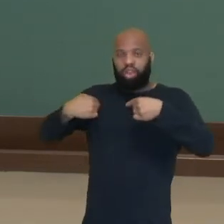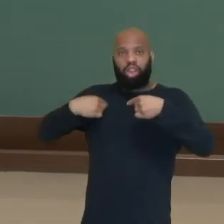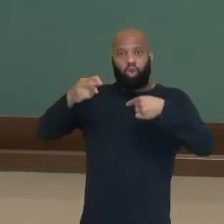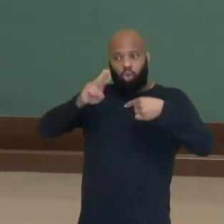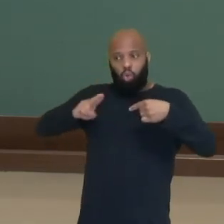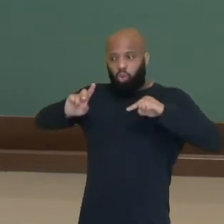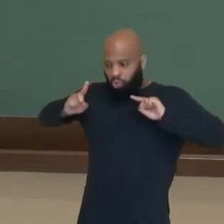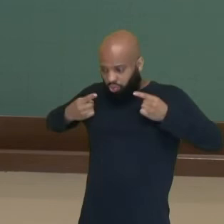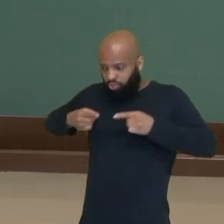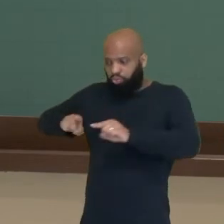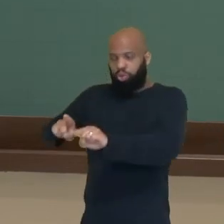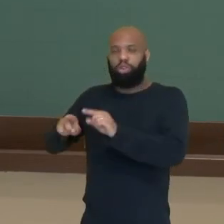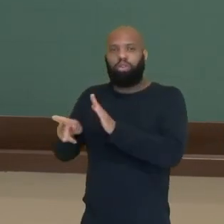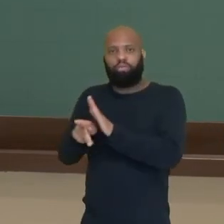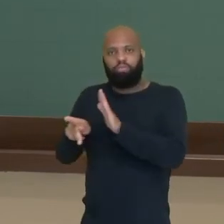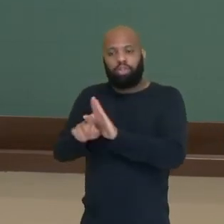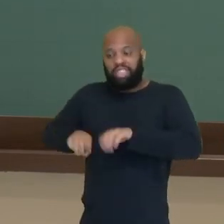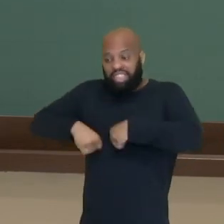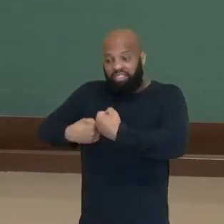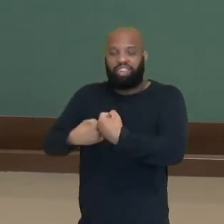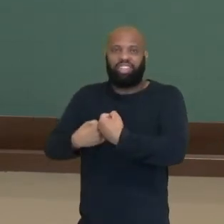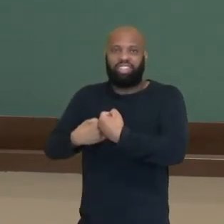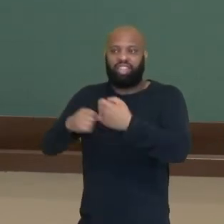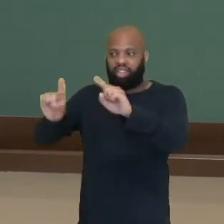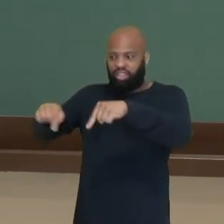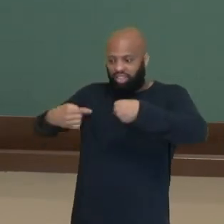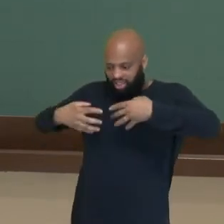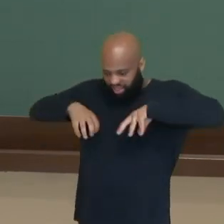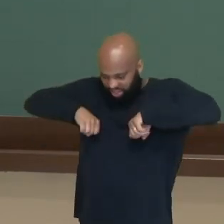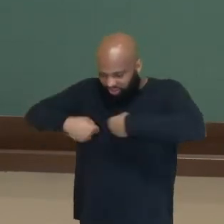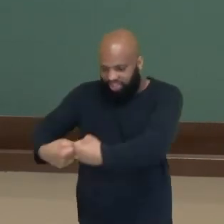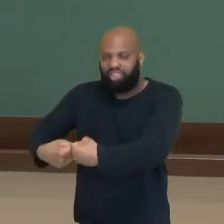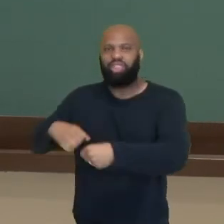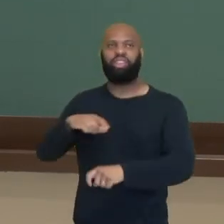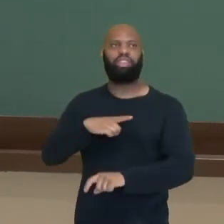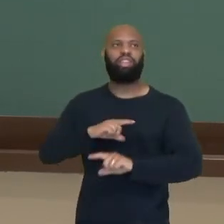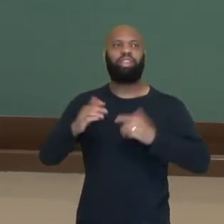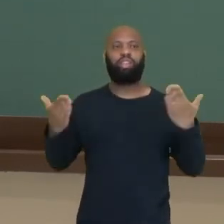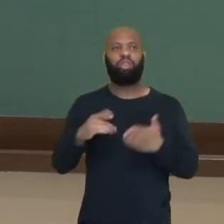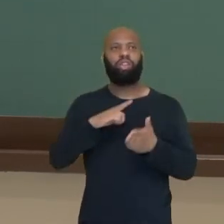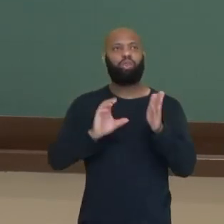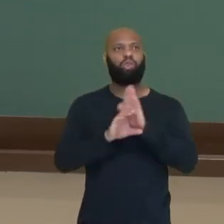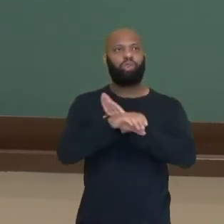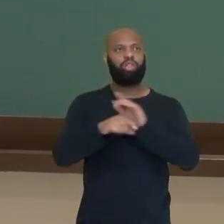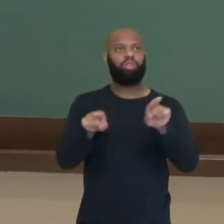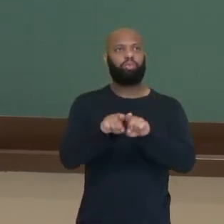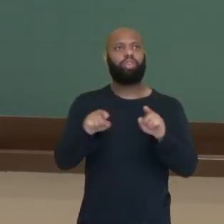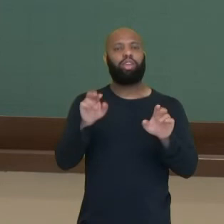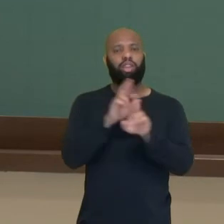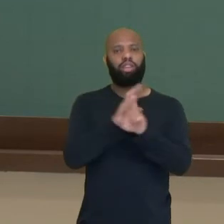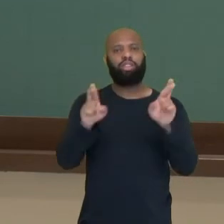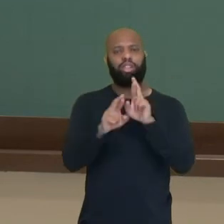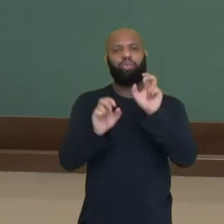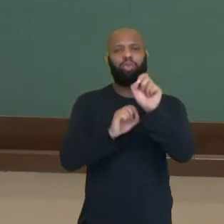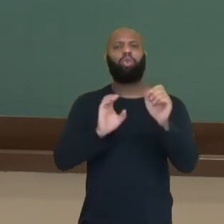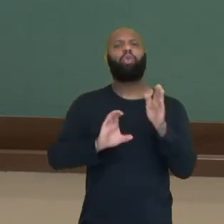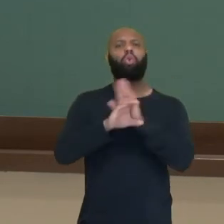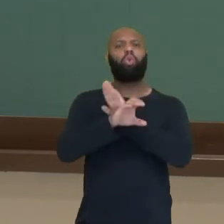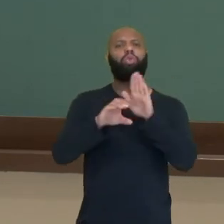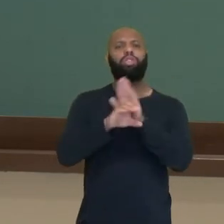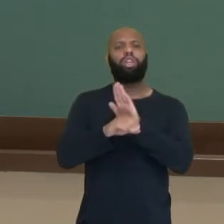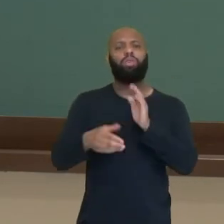já empregando uma técnica de defesa. Mas nós também temos os conceitos relacionados ao Aikido. Qual é o